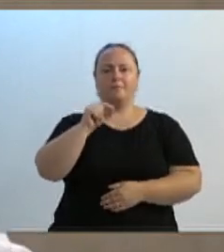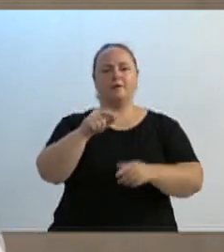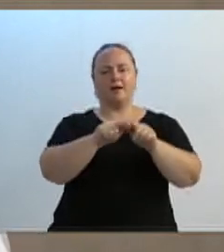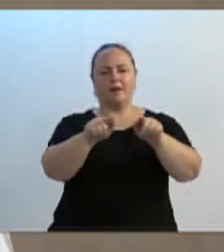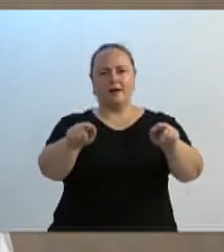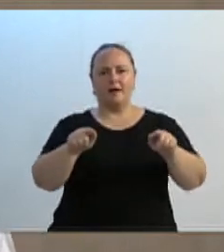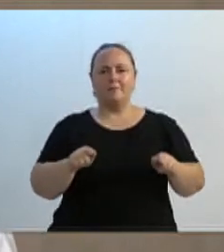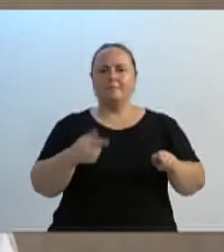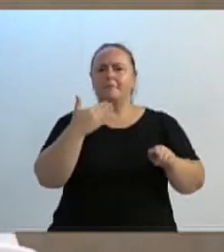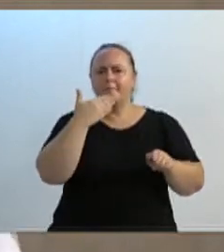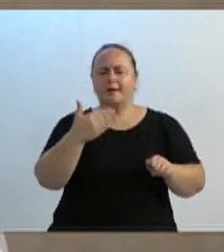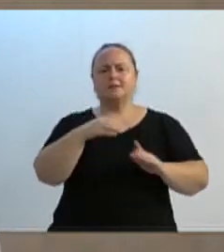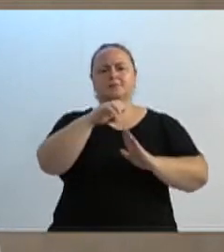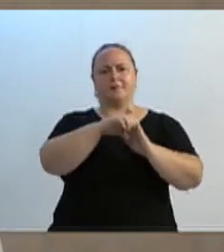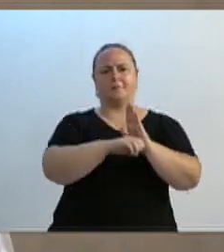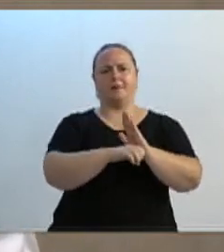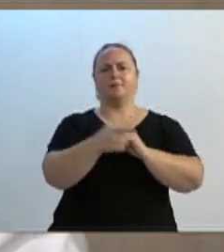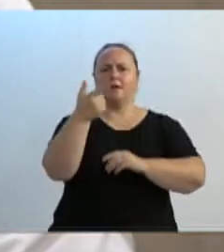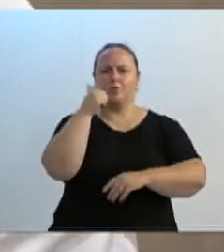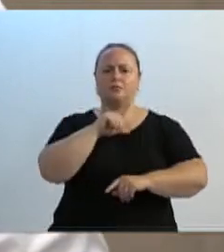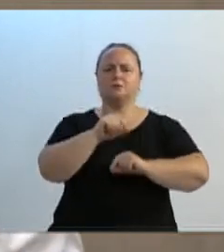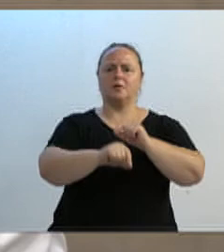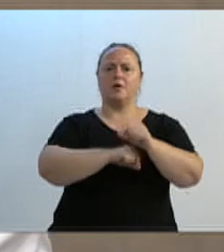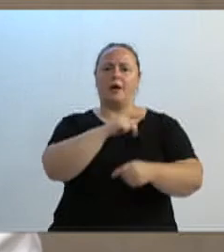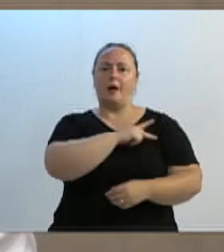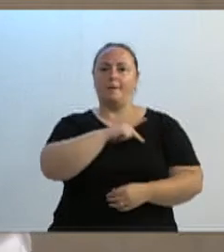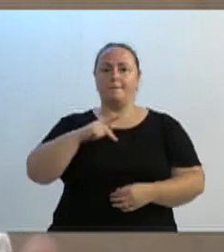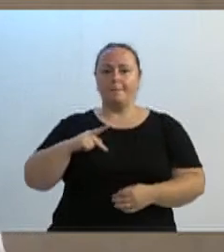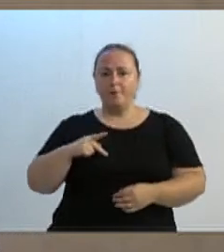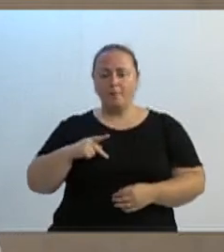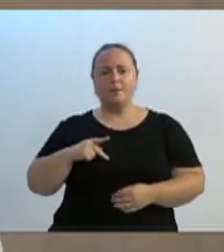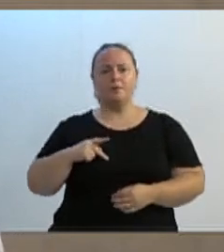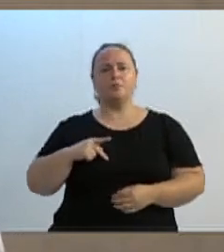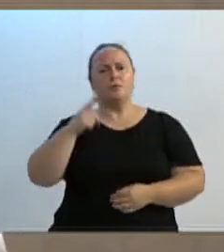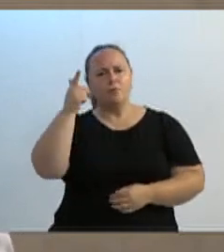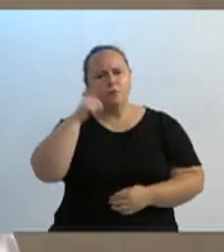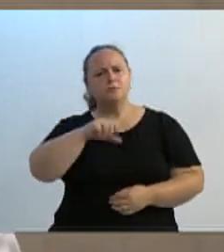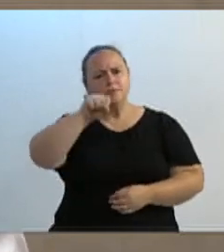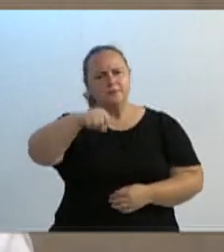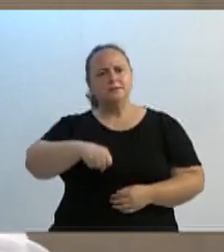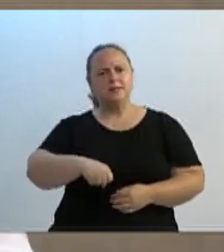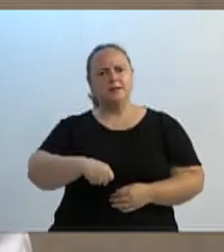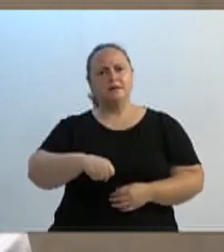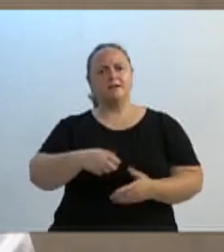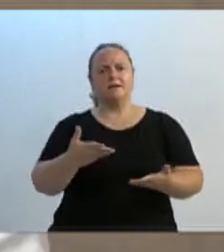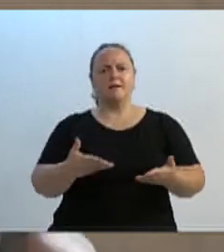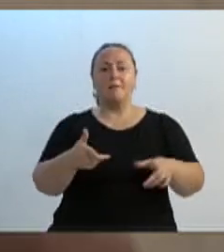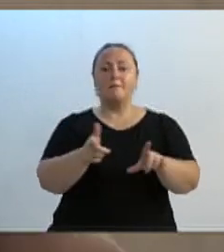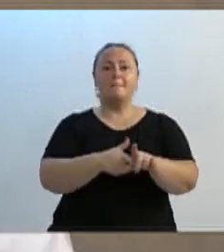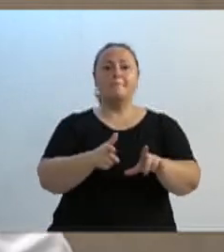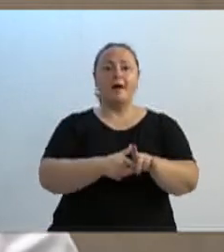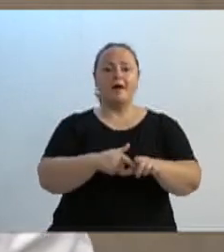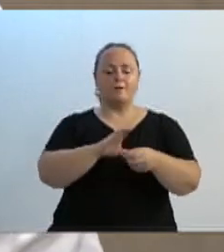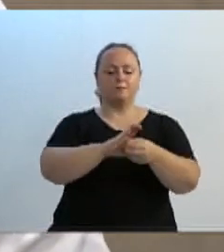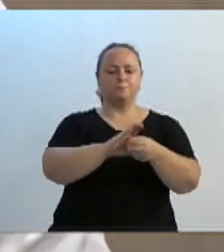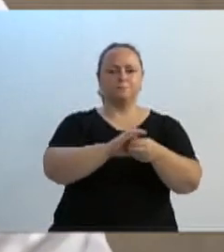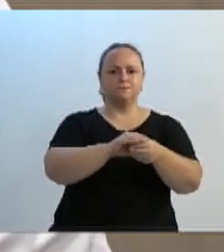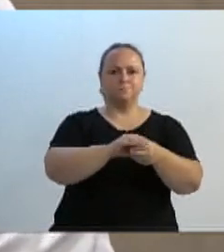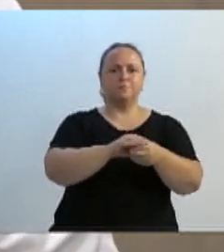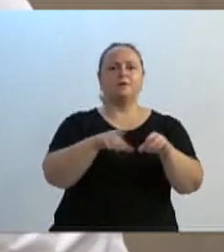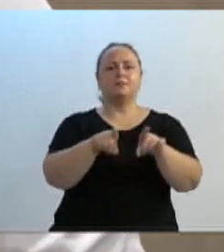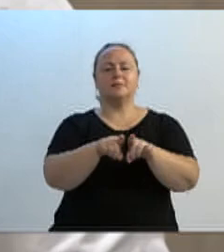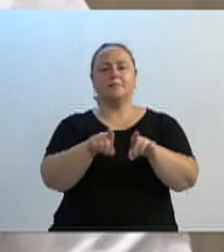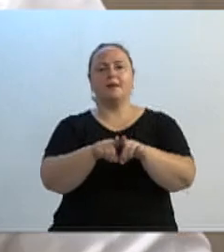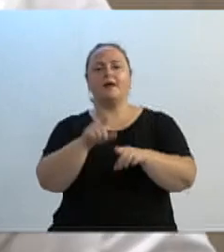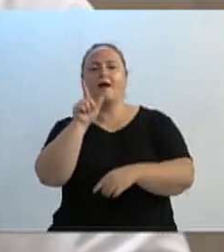que esses banheiros públicos tenham esse sistema de acionamento da água e da descarga pelo pé também, para facilitar nos moldes como foi